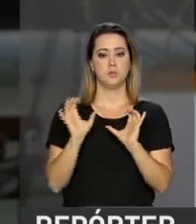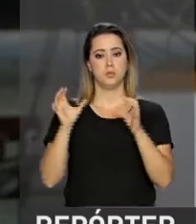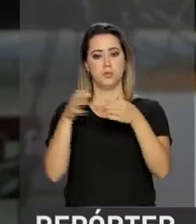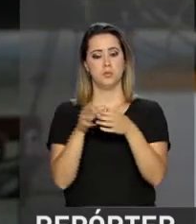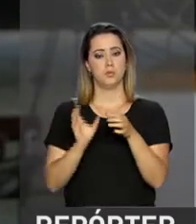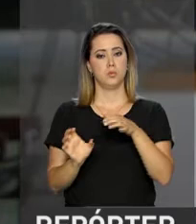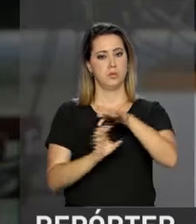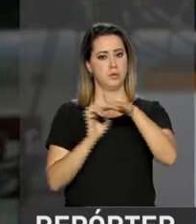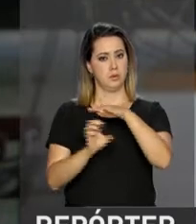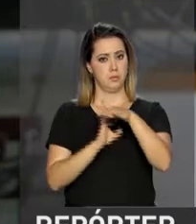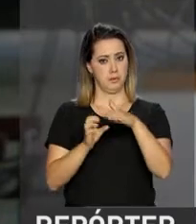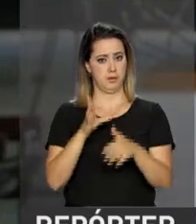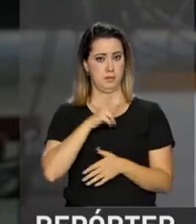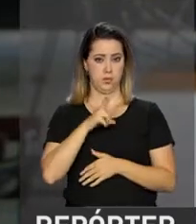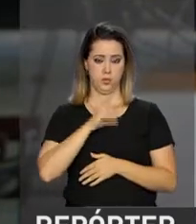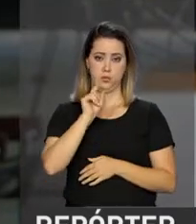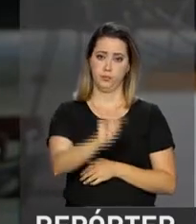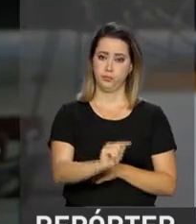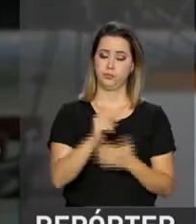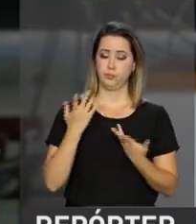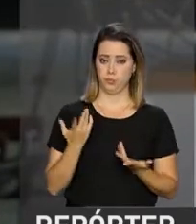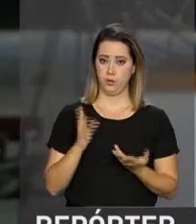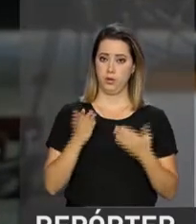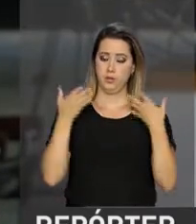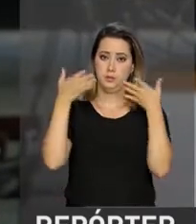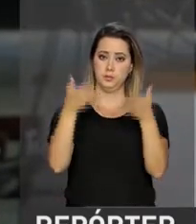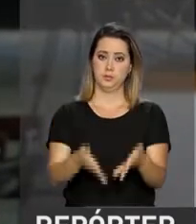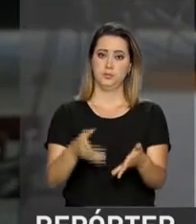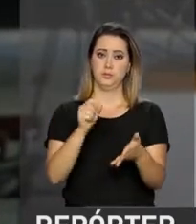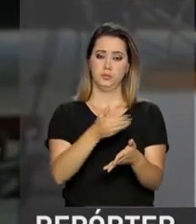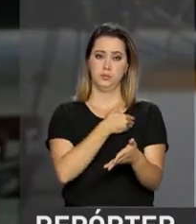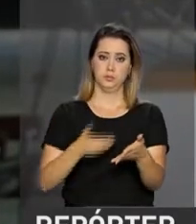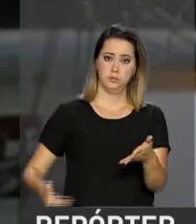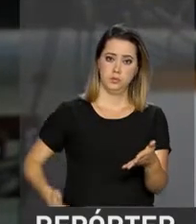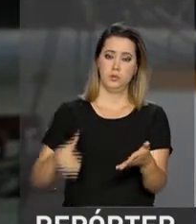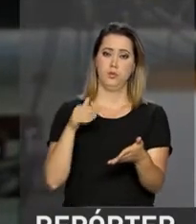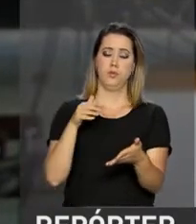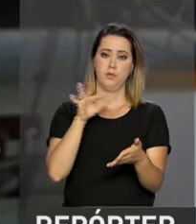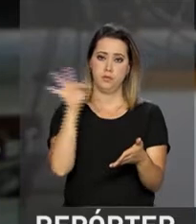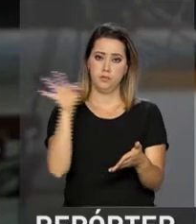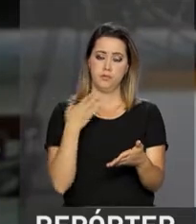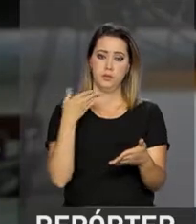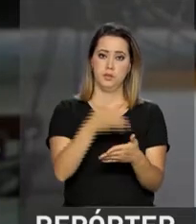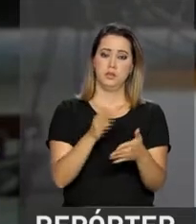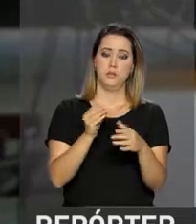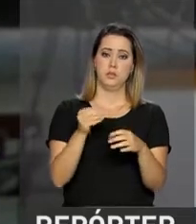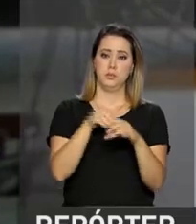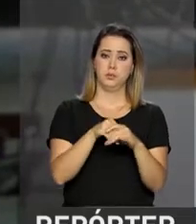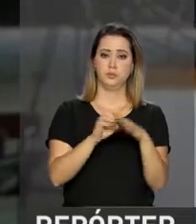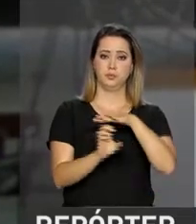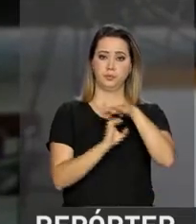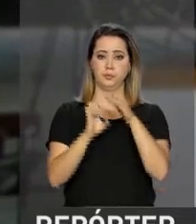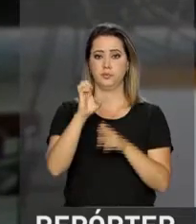por investidores privados. Com isso, a participação do governo, da União, na Eletrobras, que hoje é